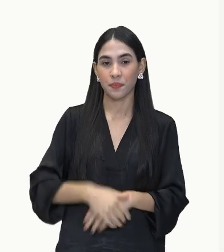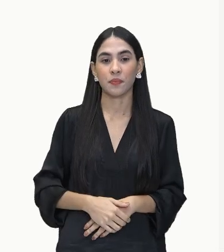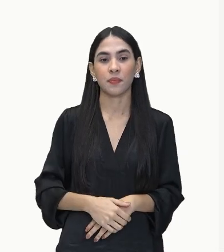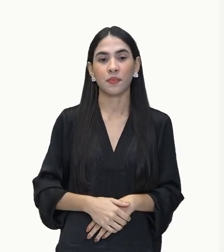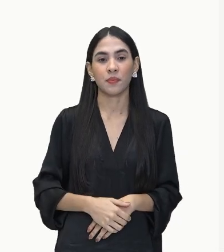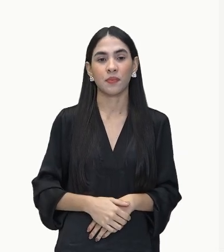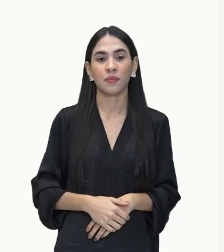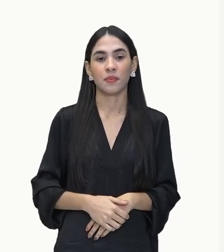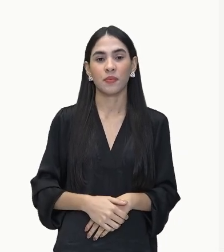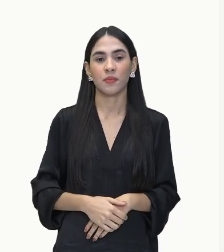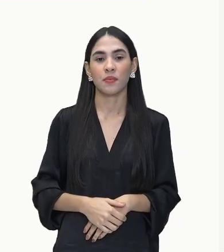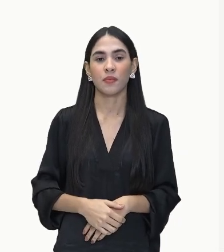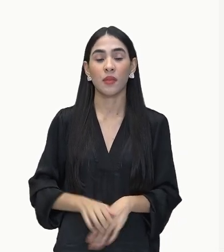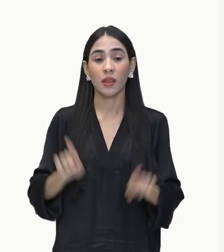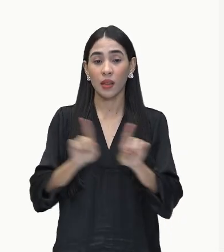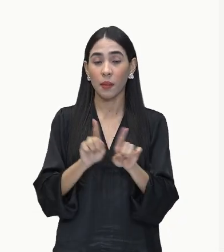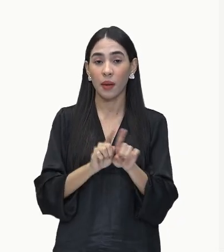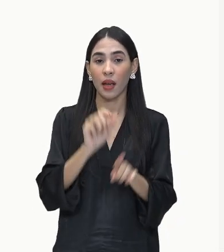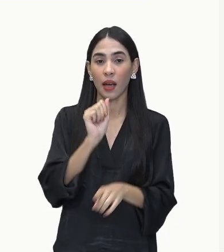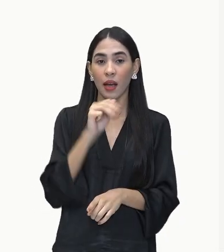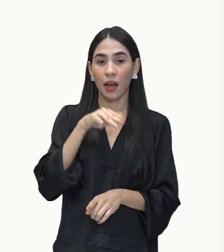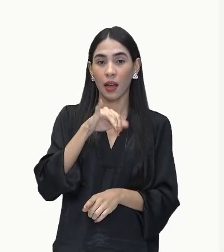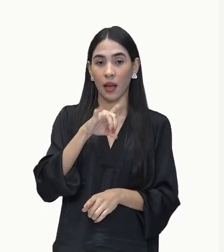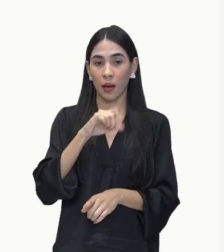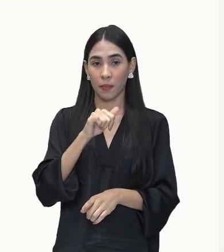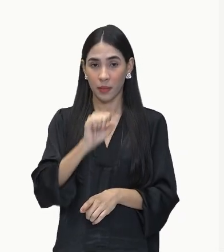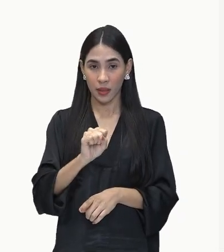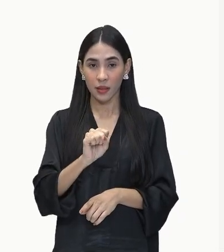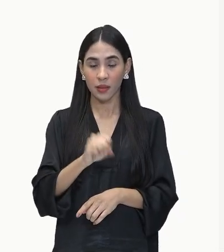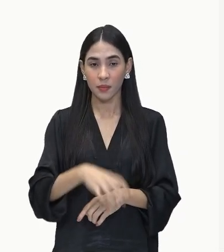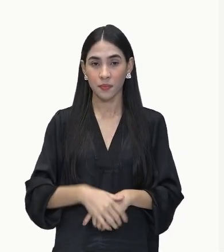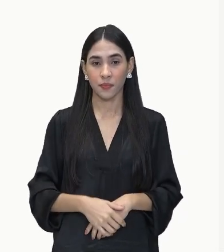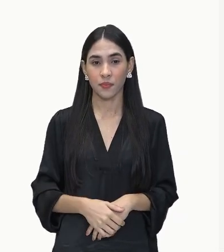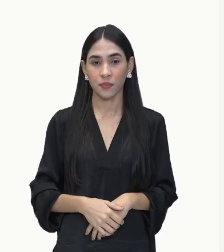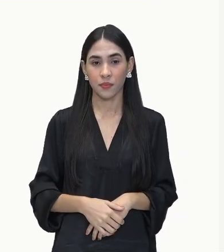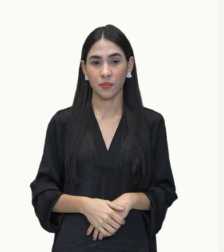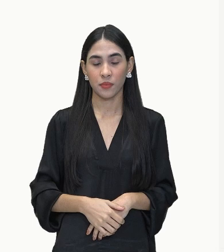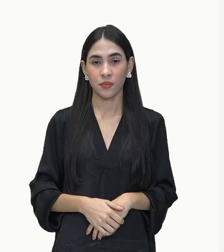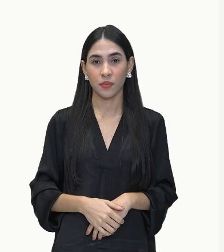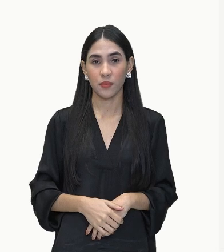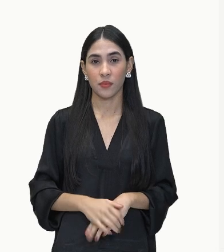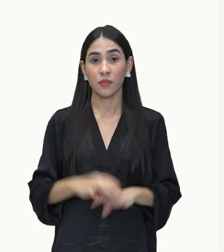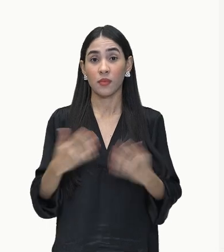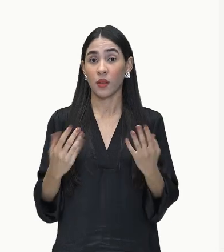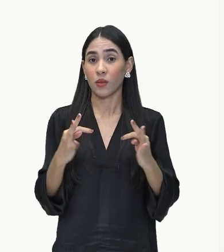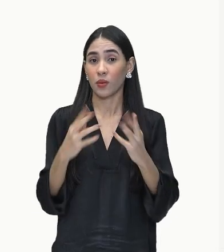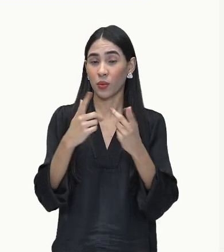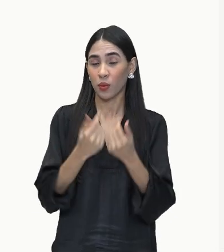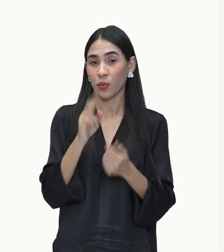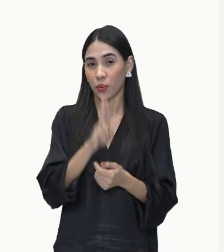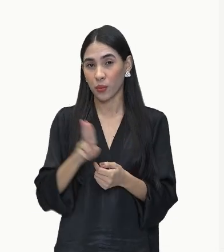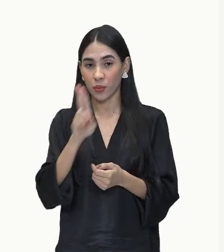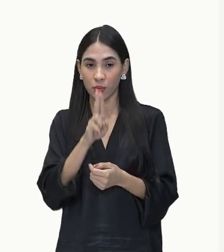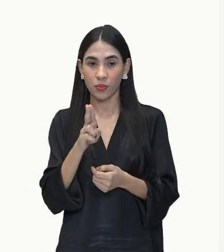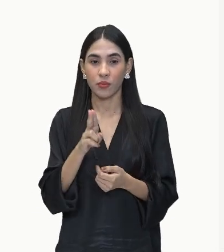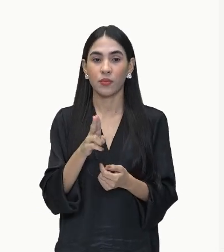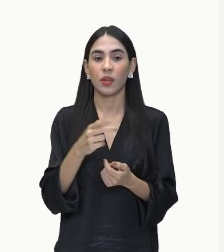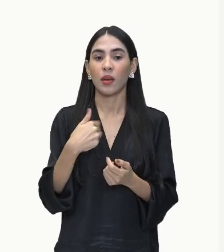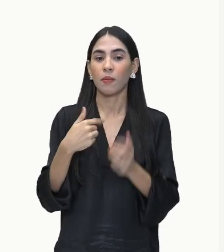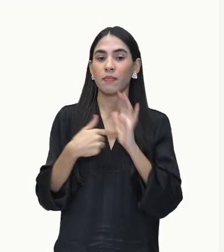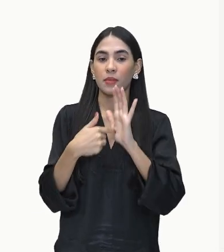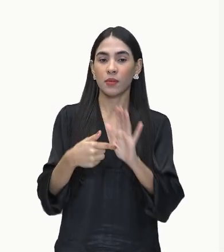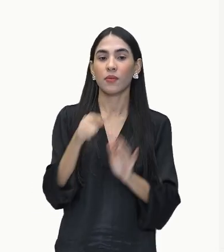do mais, as amidas, elas são, além de todas essas aplicações, eu trago